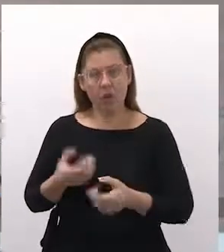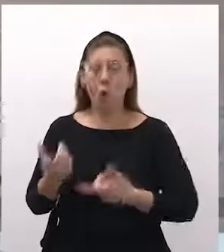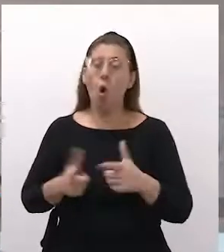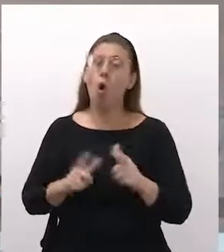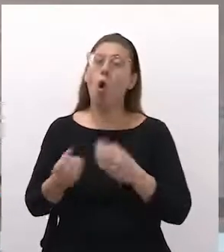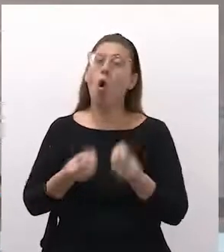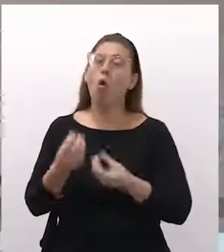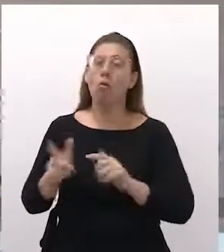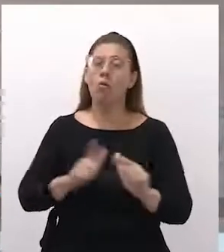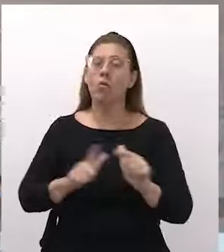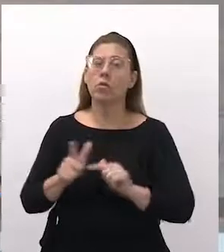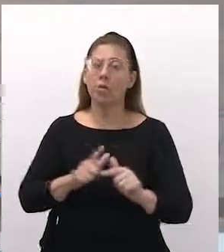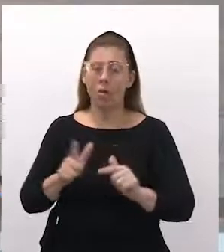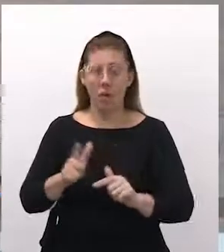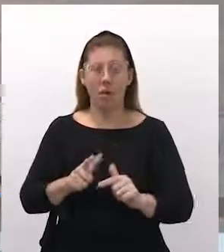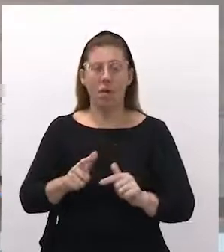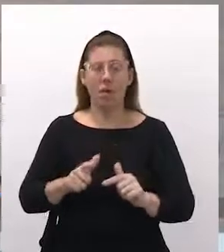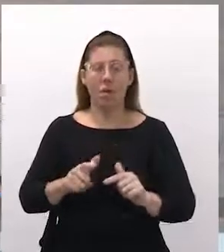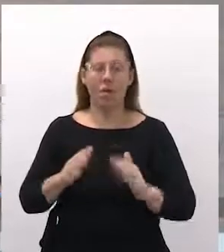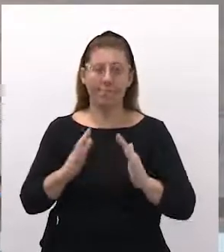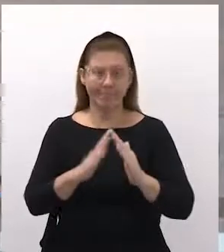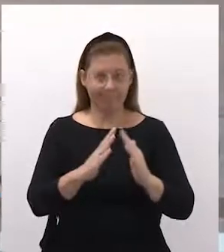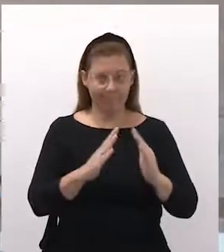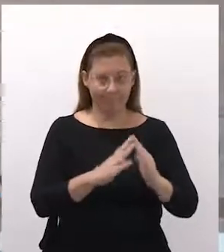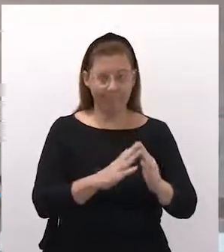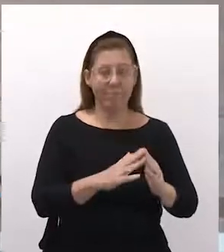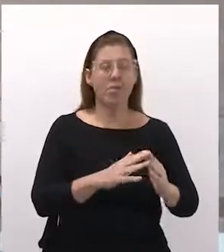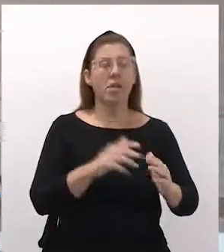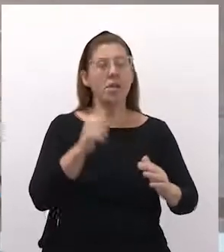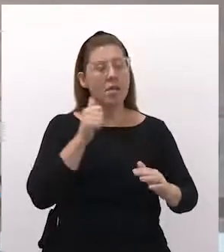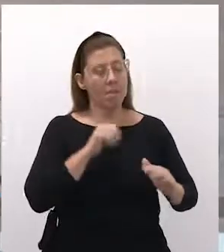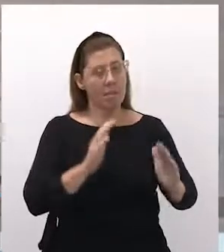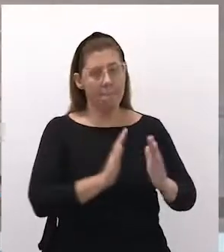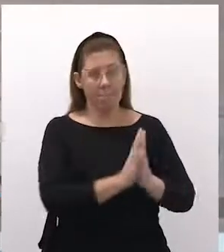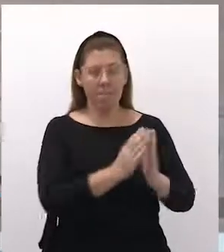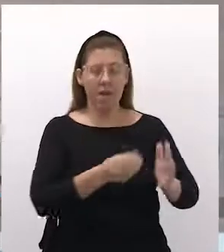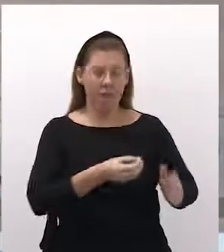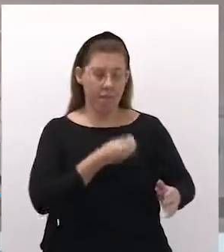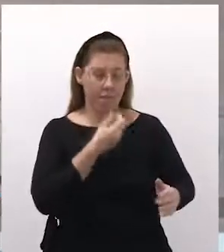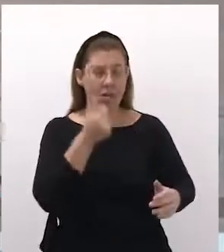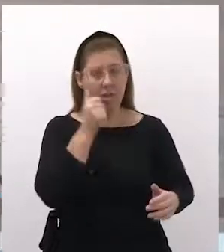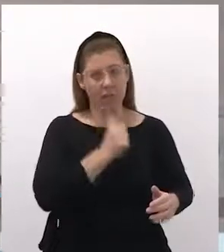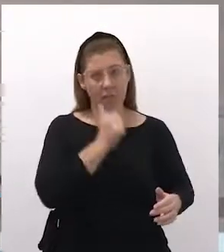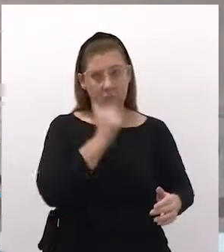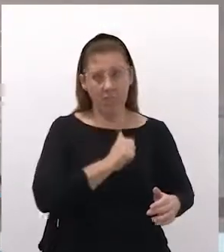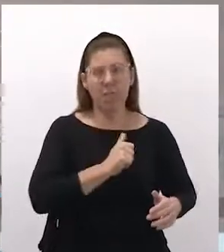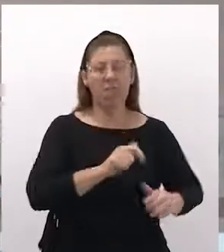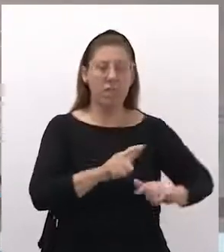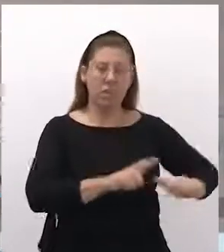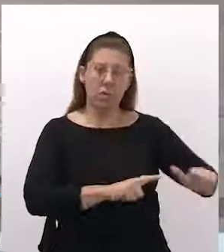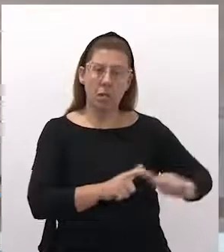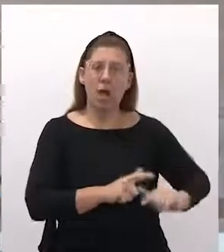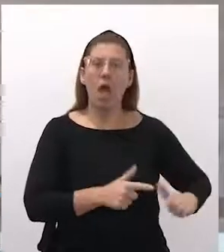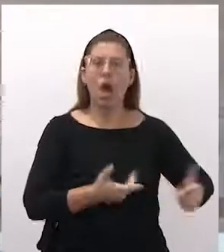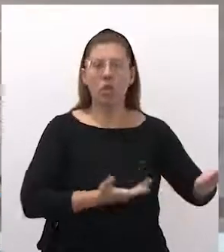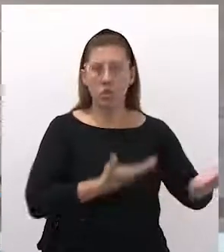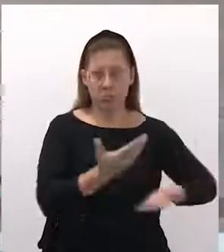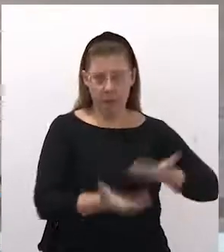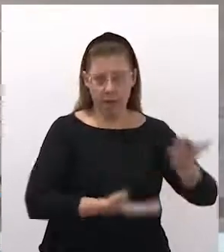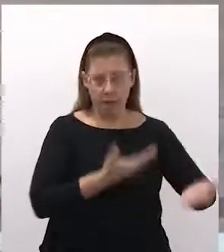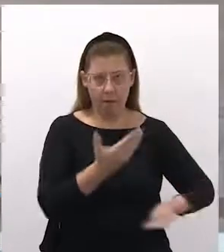doméstico tem esse impacto sobre as meninas, quando a gente pensa com um perfil socioeconômico de classes mais